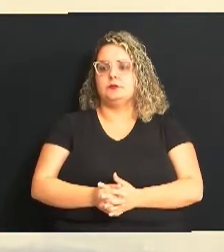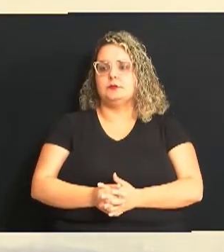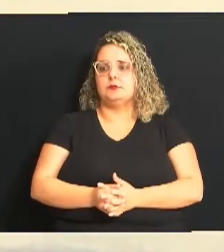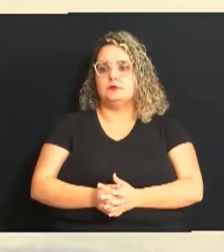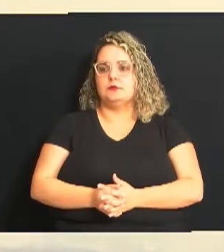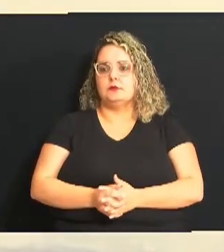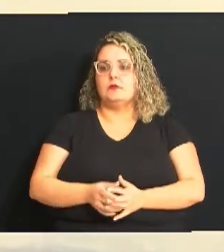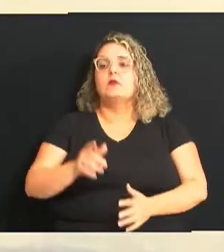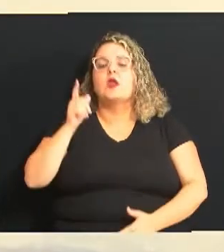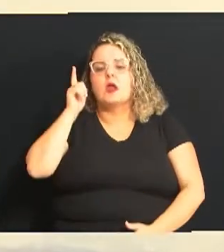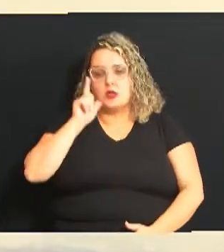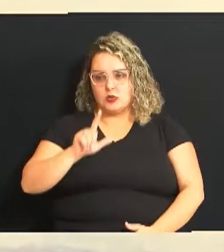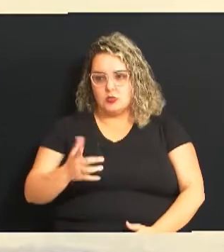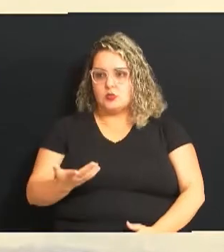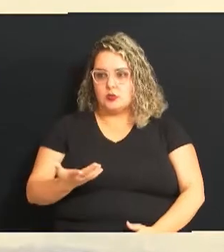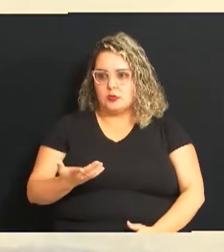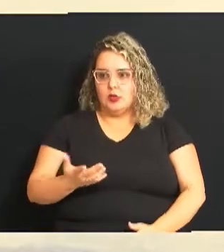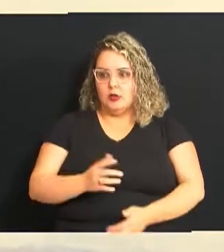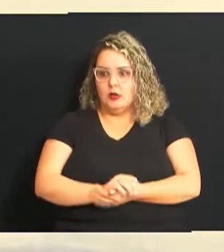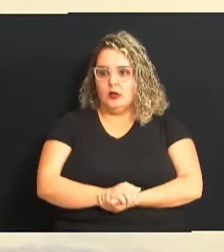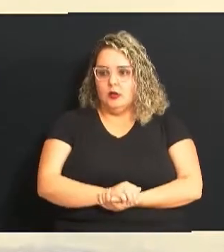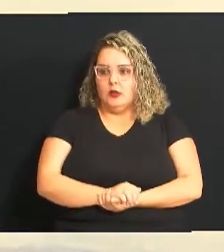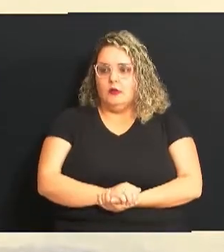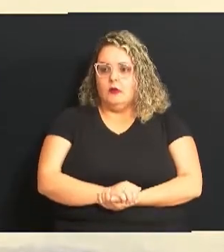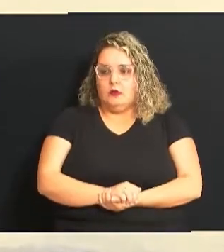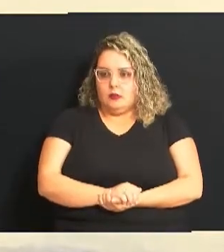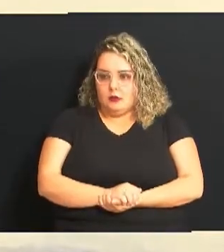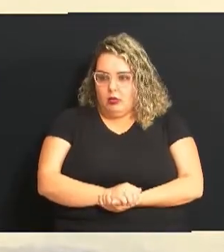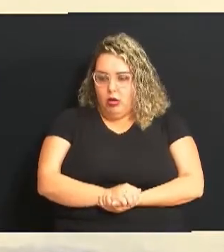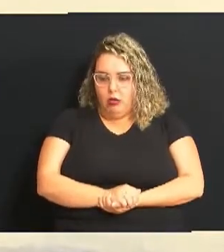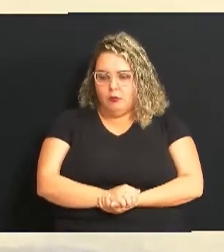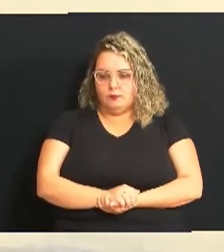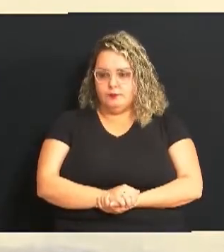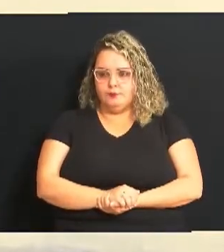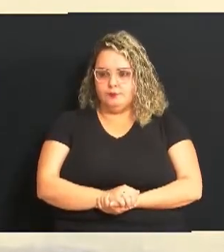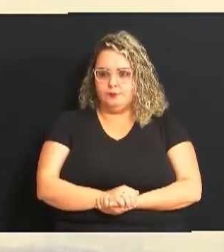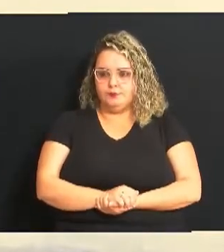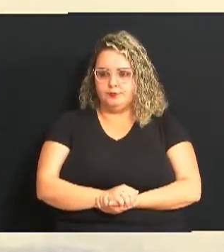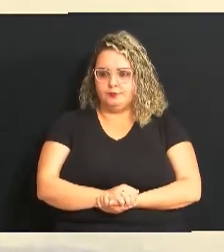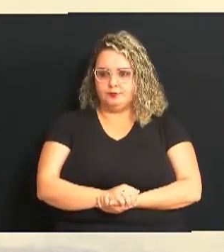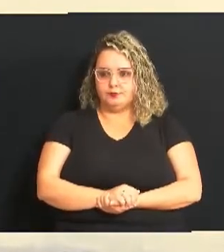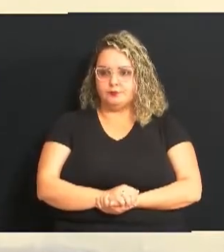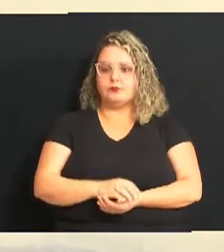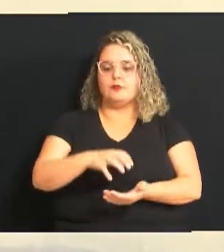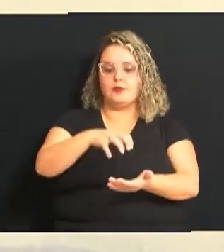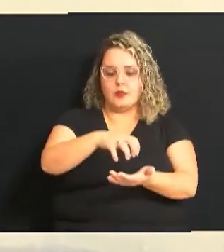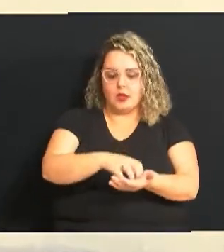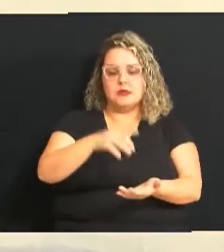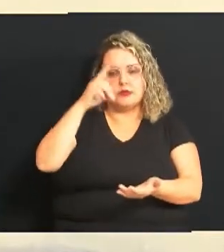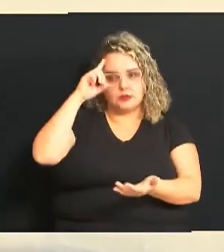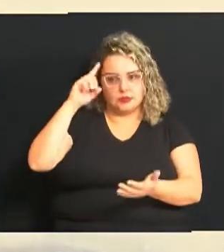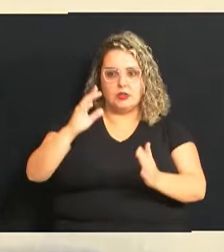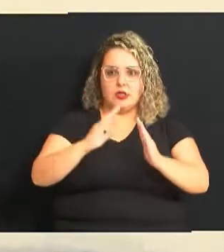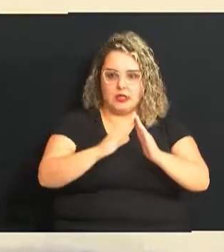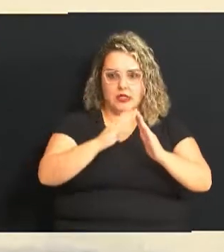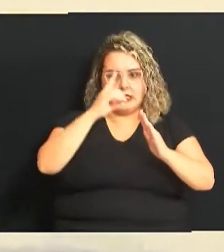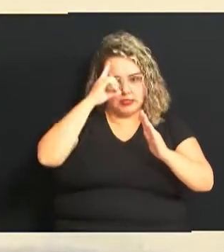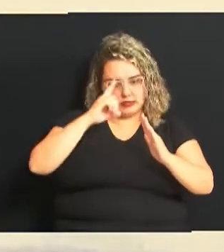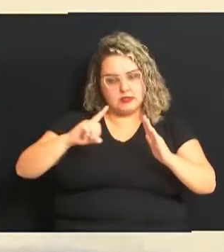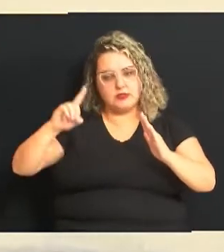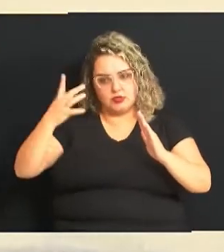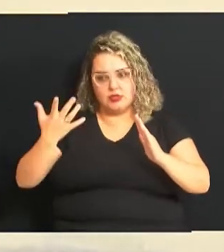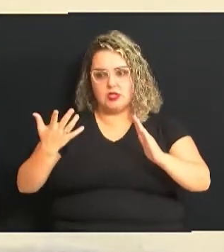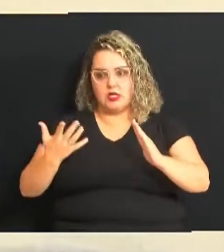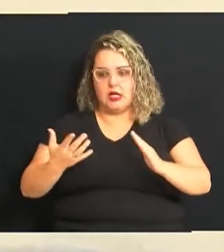Ele consegue ou ir até ao centro-dia, ou o familiar levar até